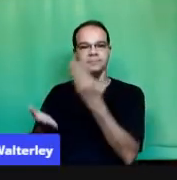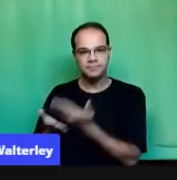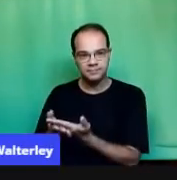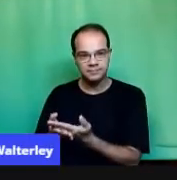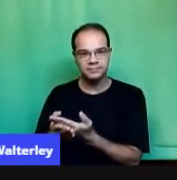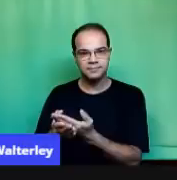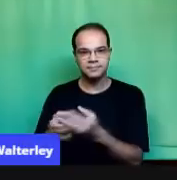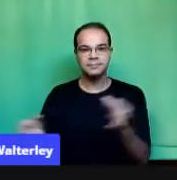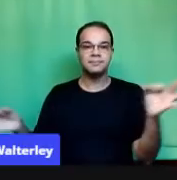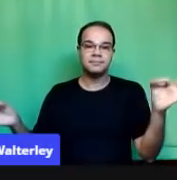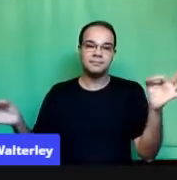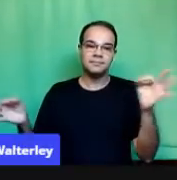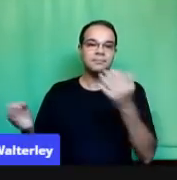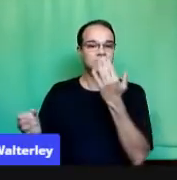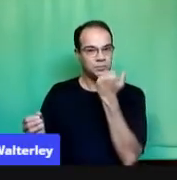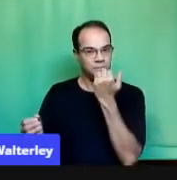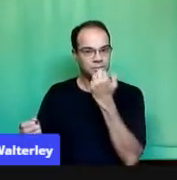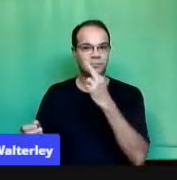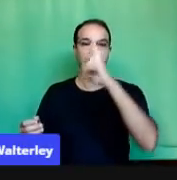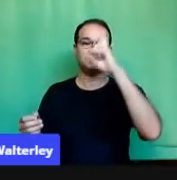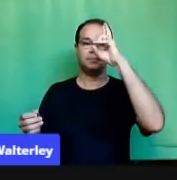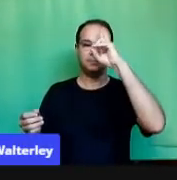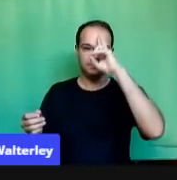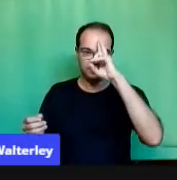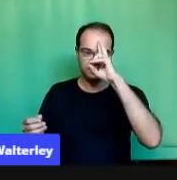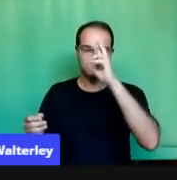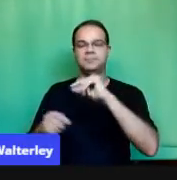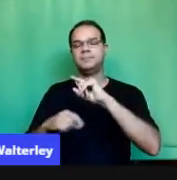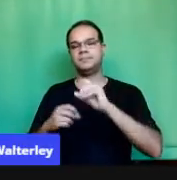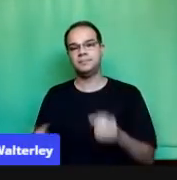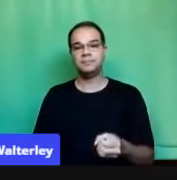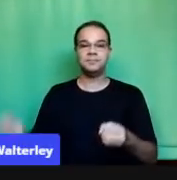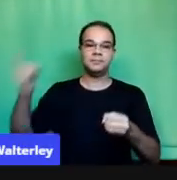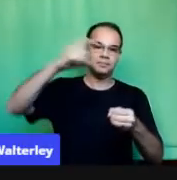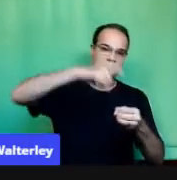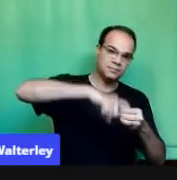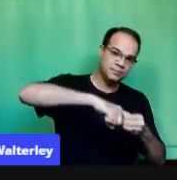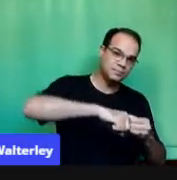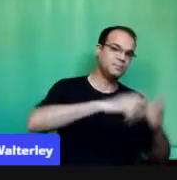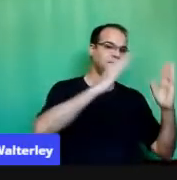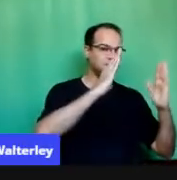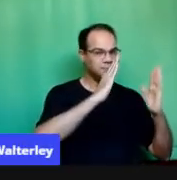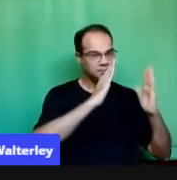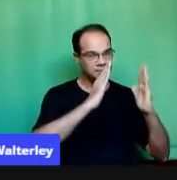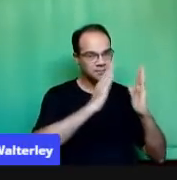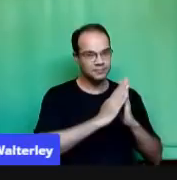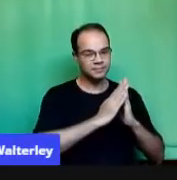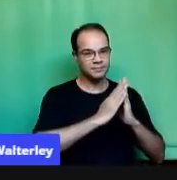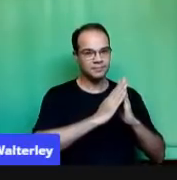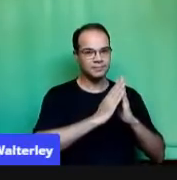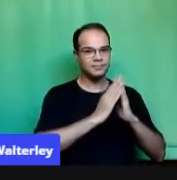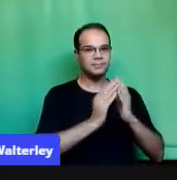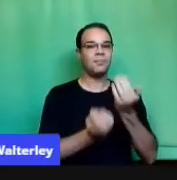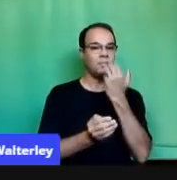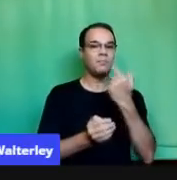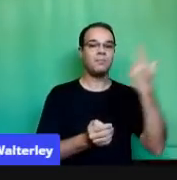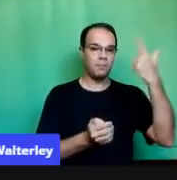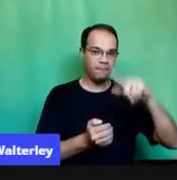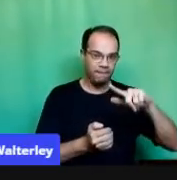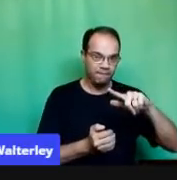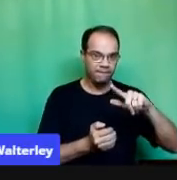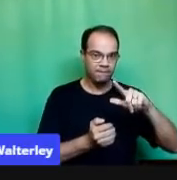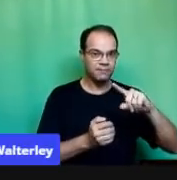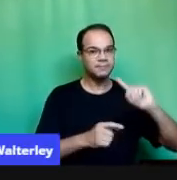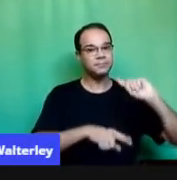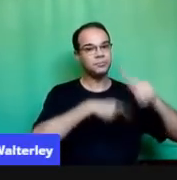Então, essas relações que nós temos que construir aos poucos com essa criança para que ela se desenvolva